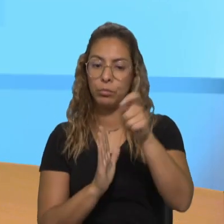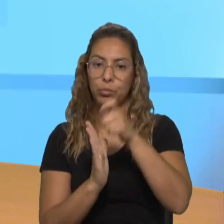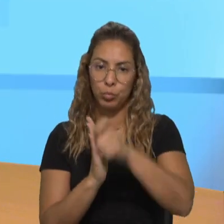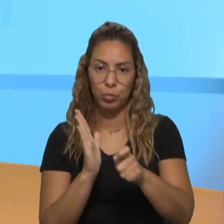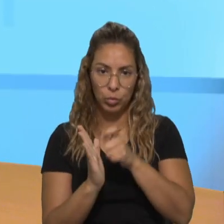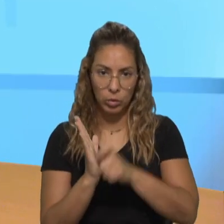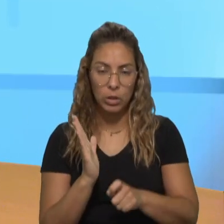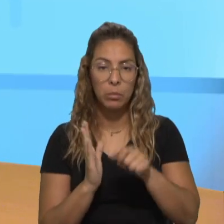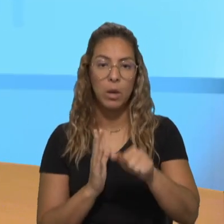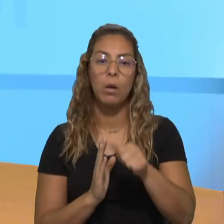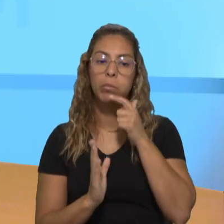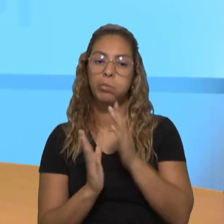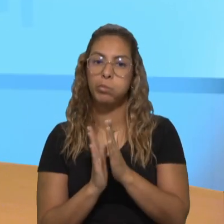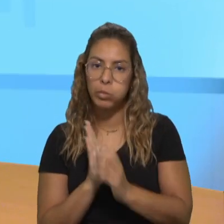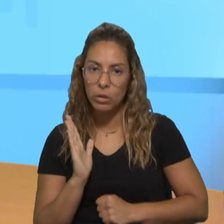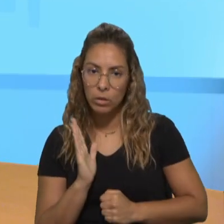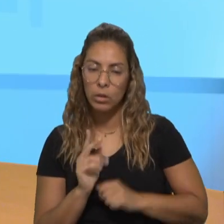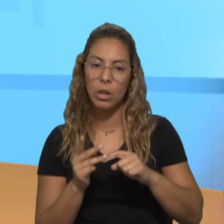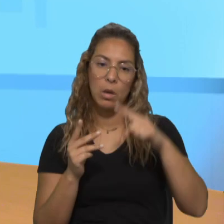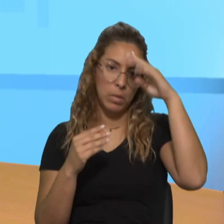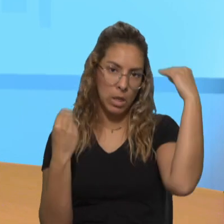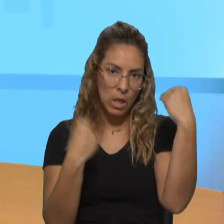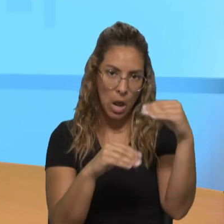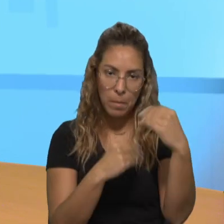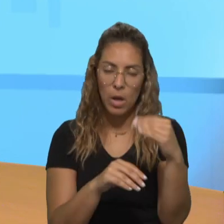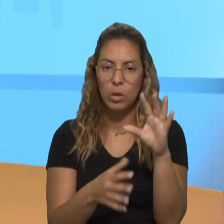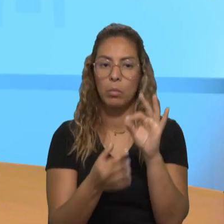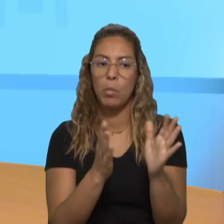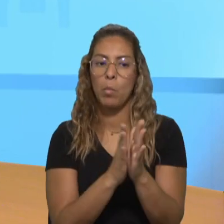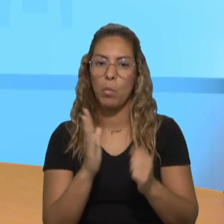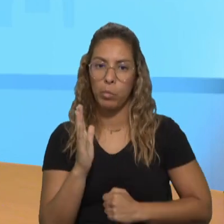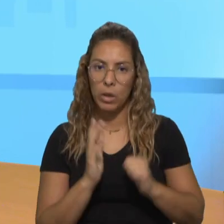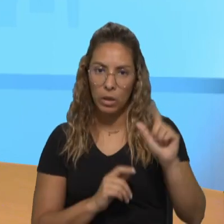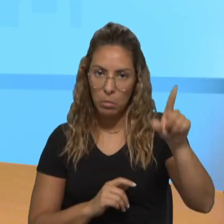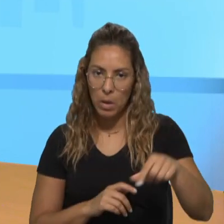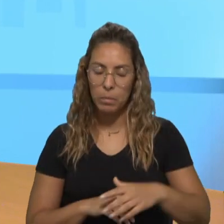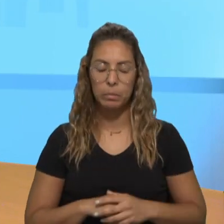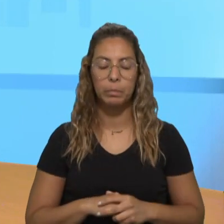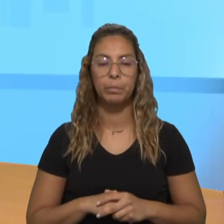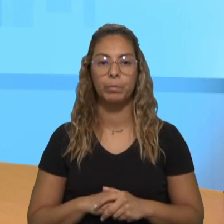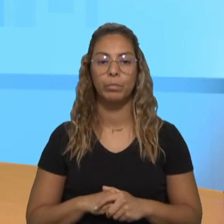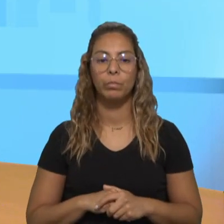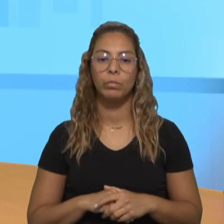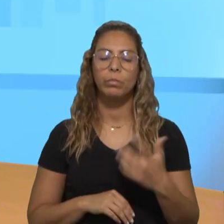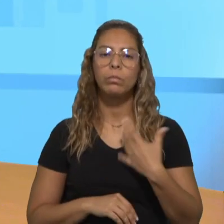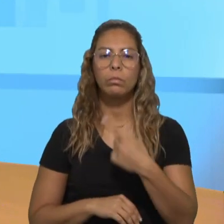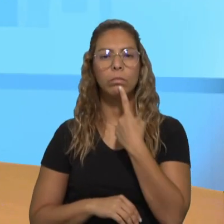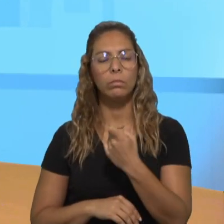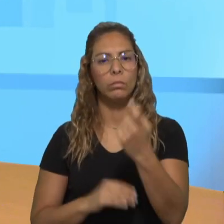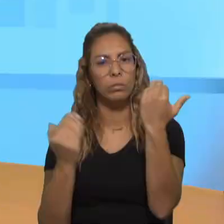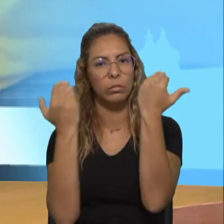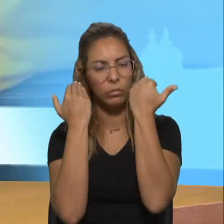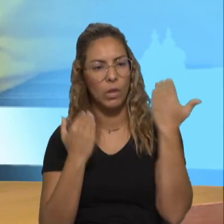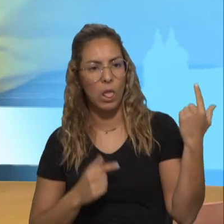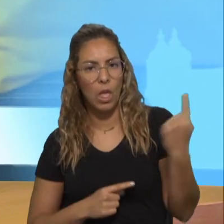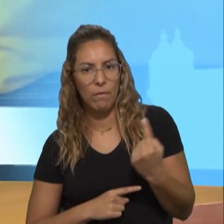doutrina social da Igreja, aquilo que são os ensinamentos também da Igreja Católica. Pergunto-te, a informação é um dever também para os jovens,